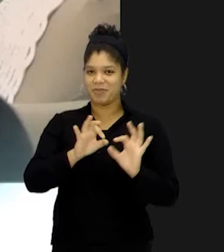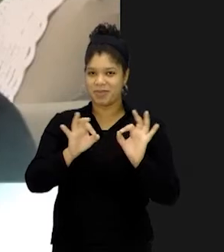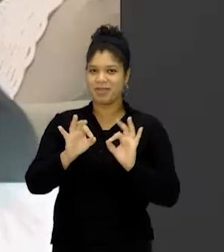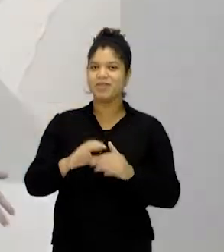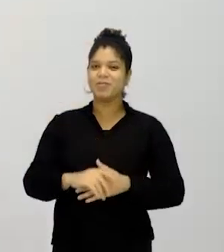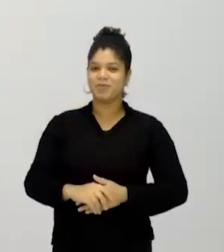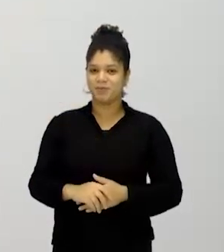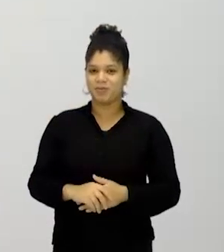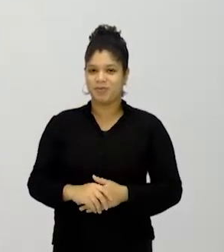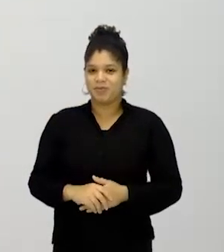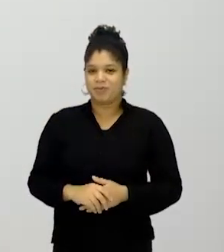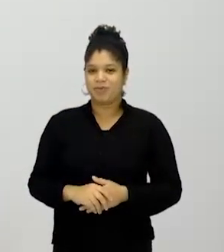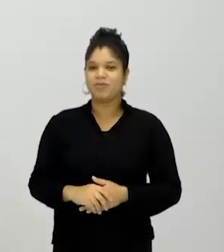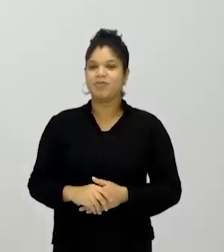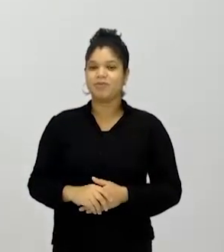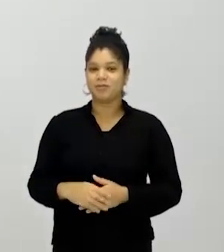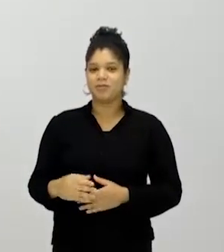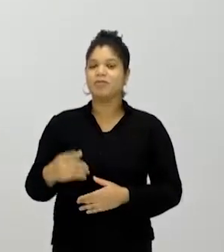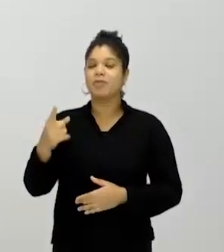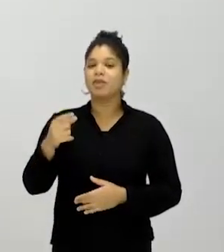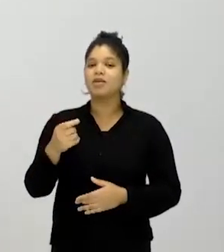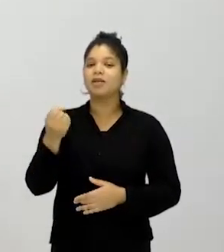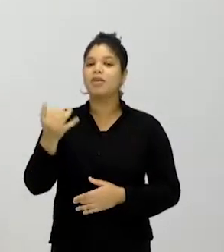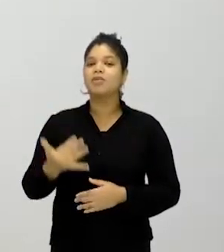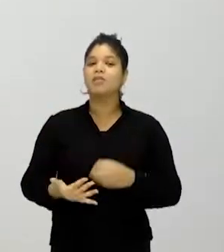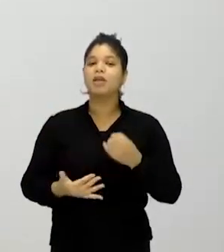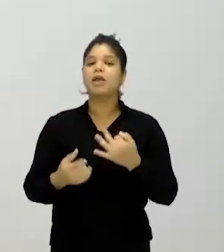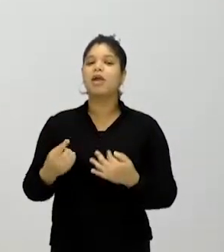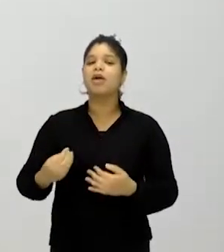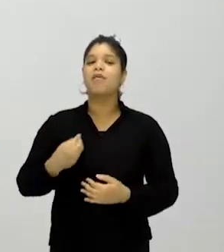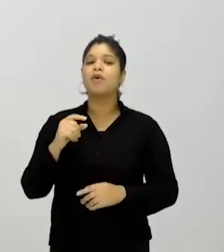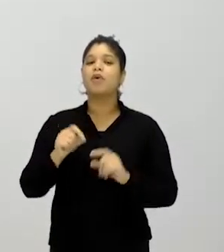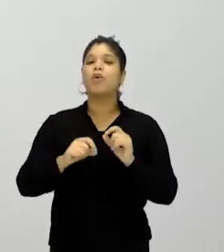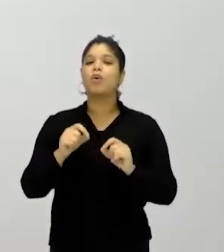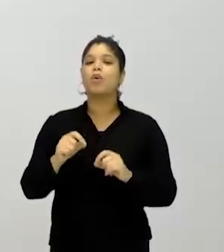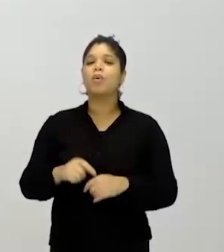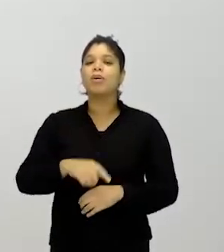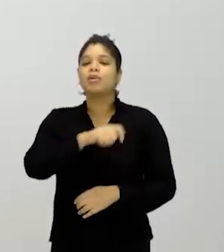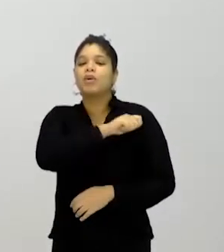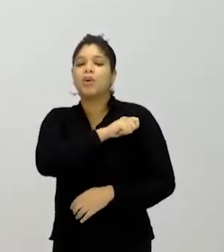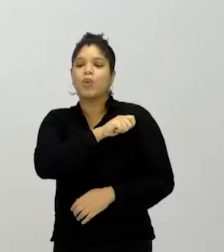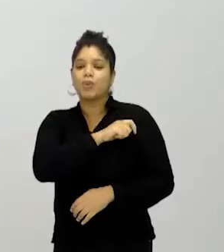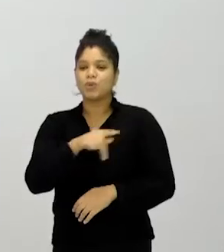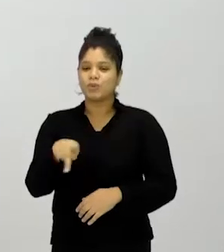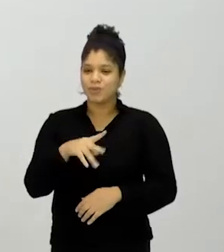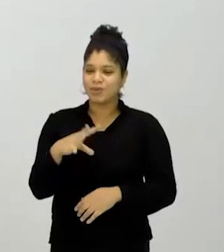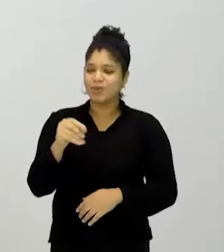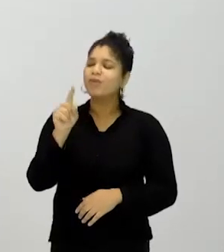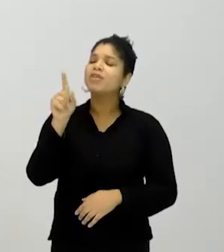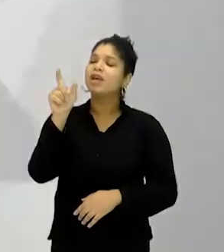então Xavier aí bem, se apresente e aí para os nossos alunos, os nossos professores.